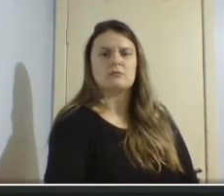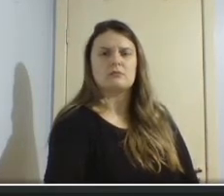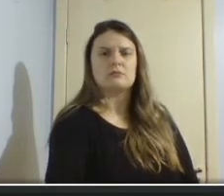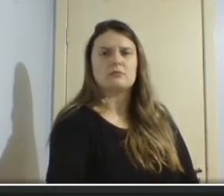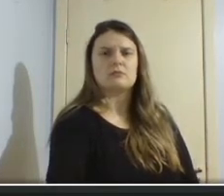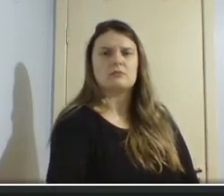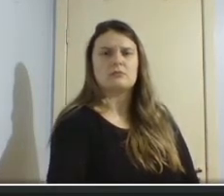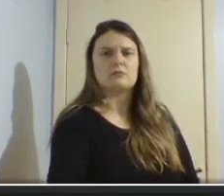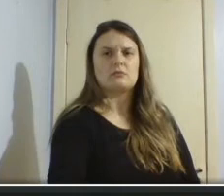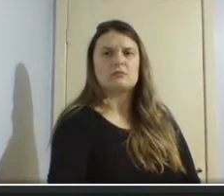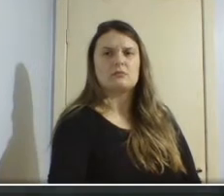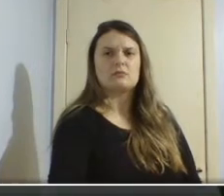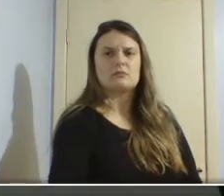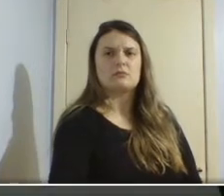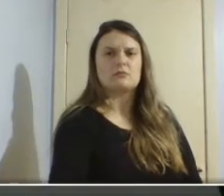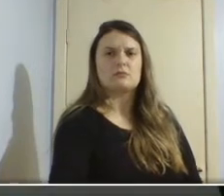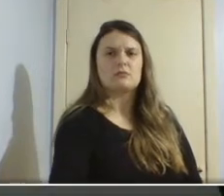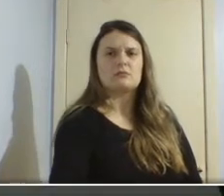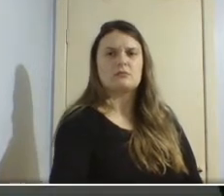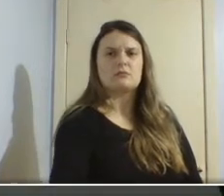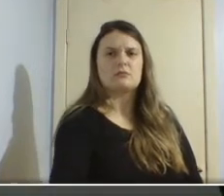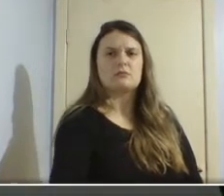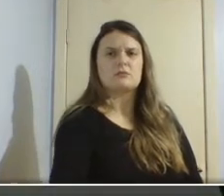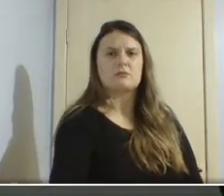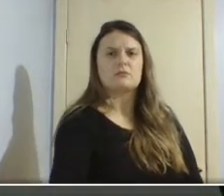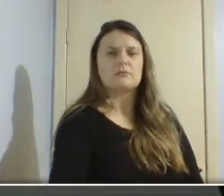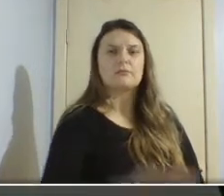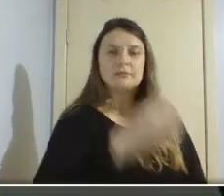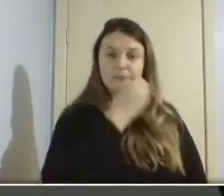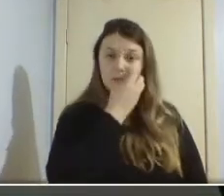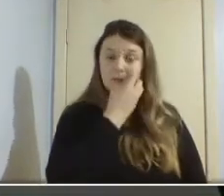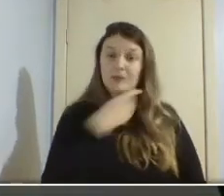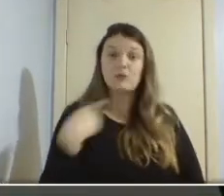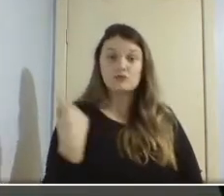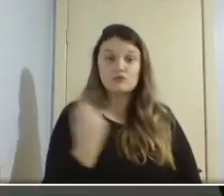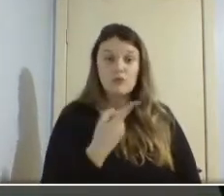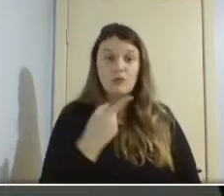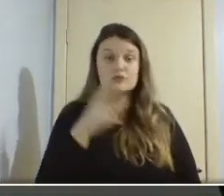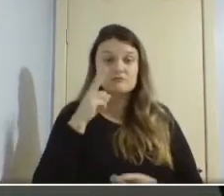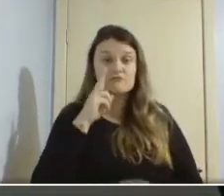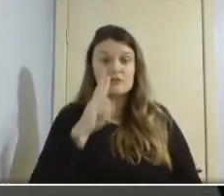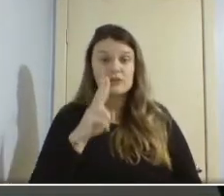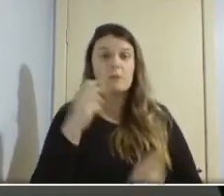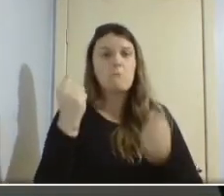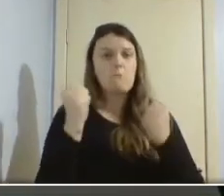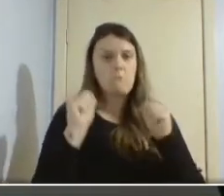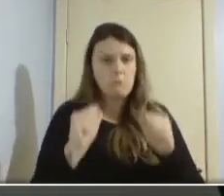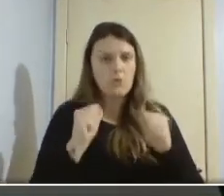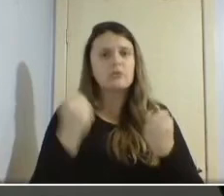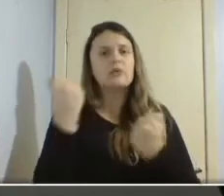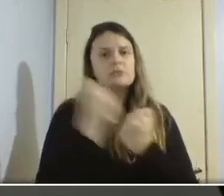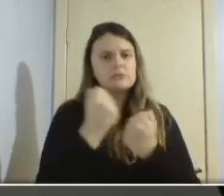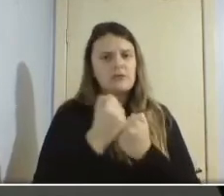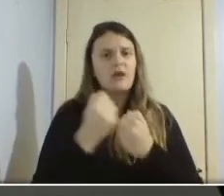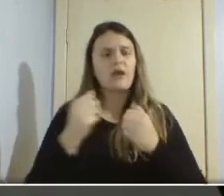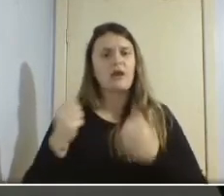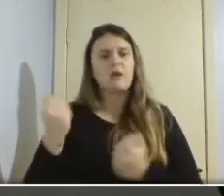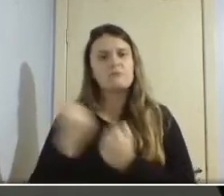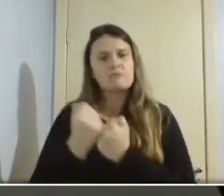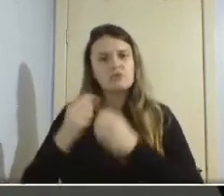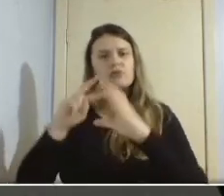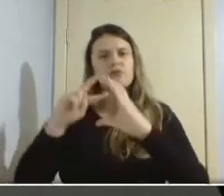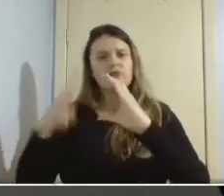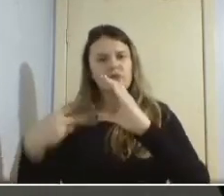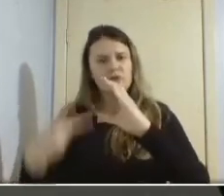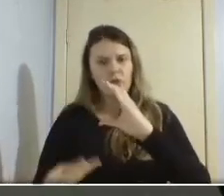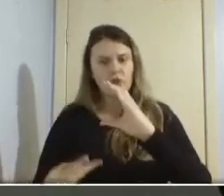partir de amanhã cedo, para que possamos então colaborar aí com essa Casa de Leis nesse procedimento